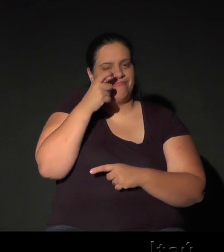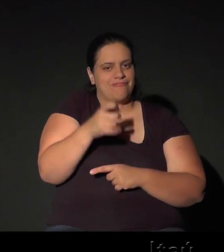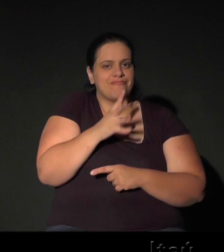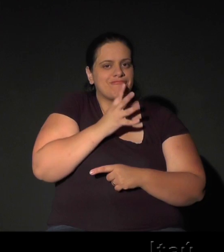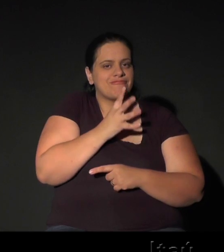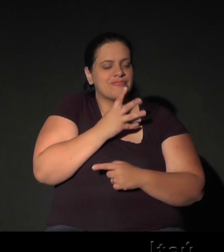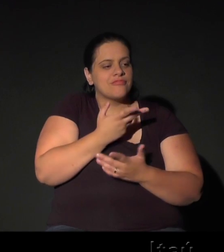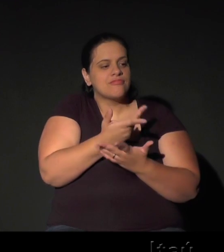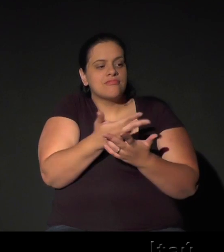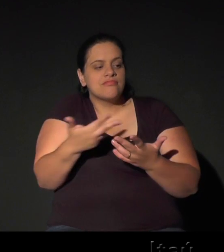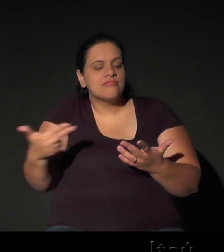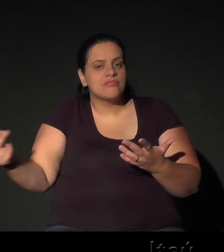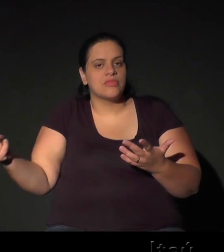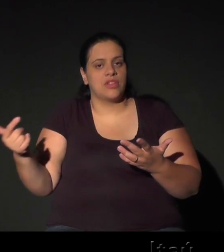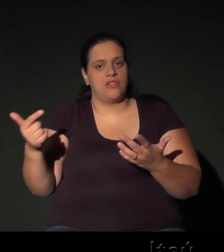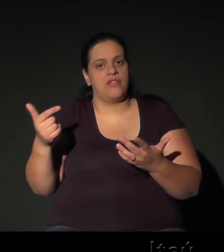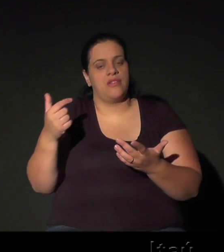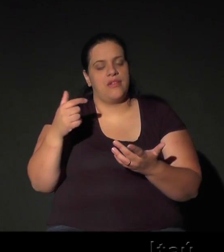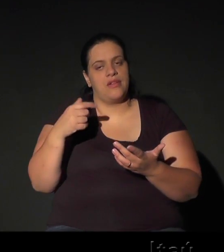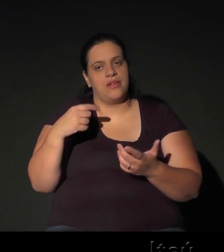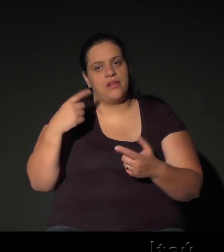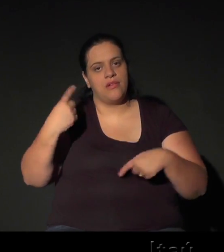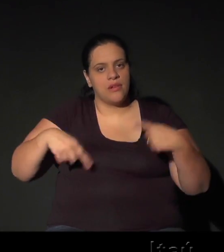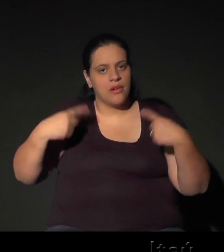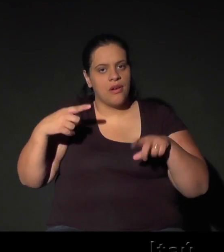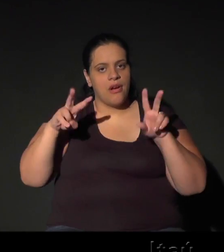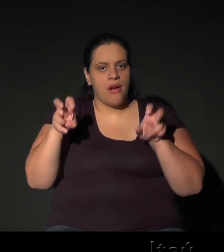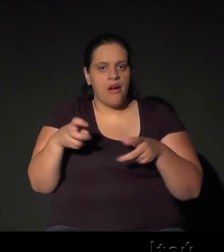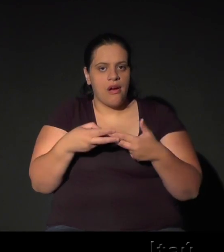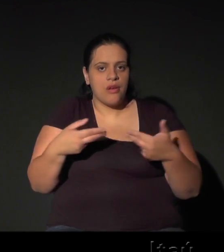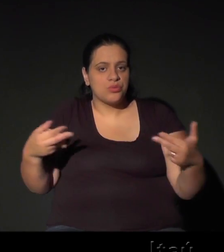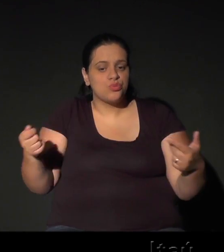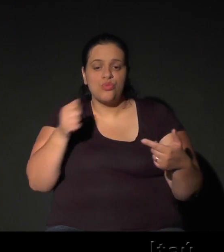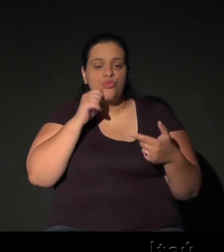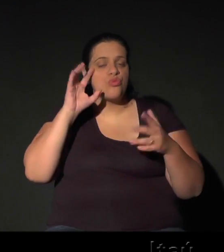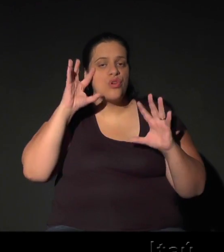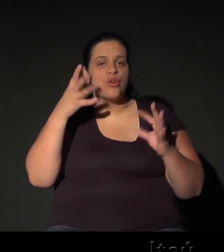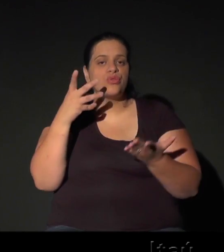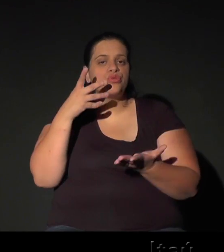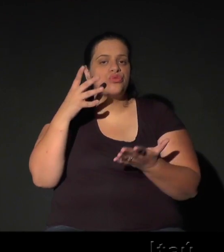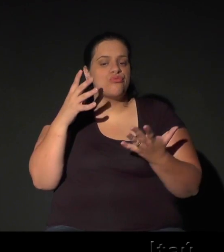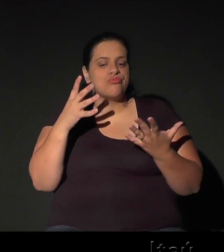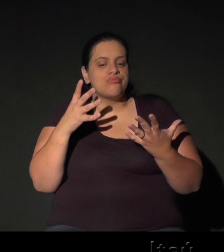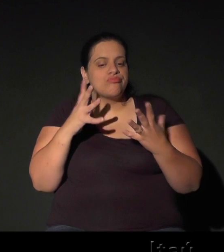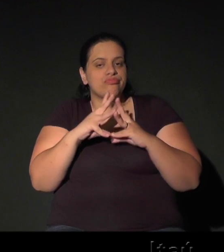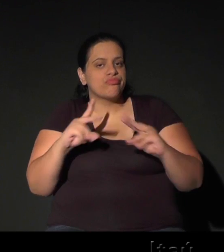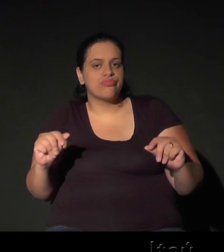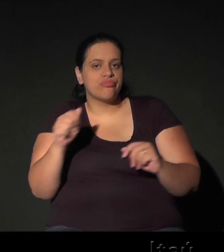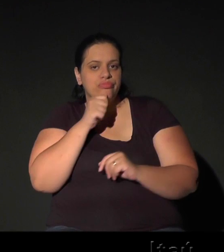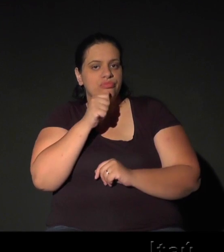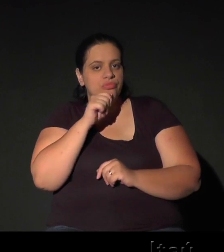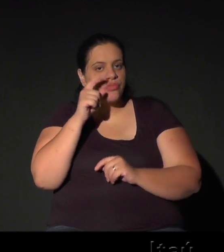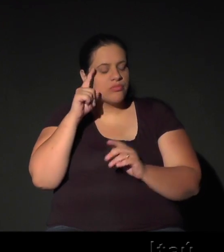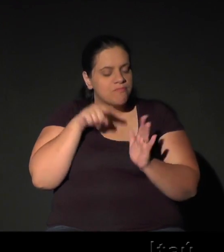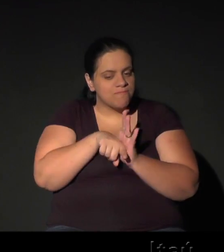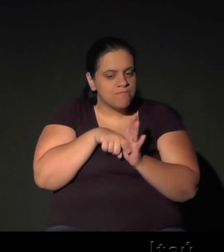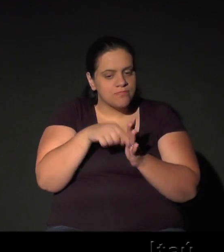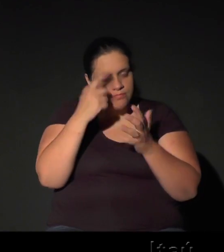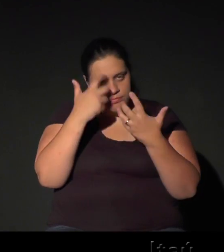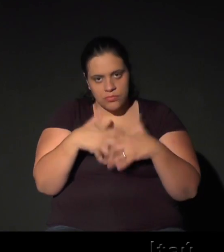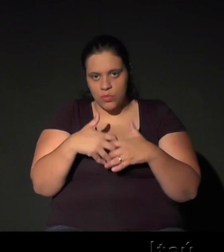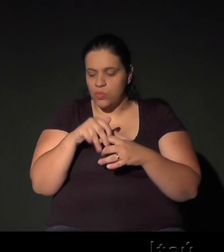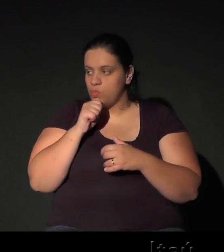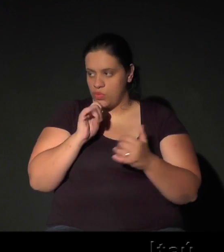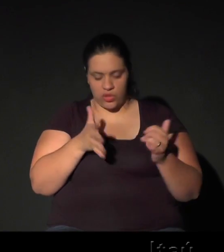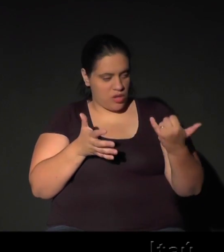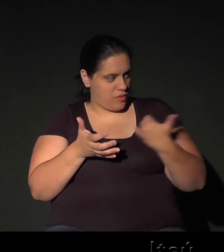questões são né ainda pouco eh eh eh resolvidas e mesmo né talvez analizadas e pensadas você